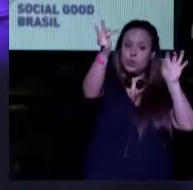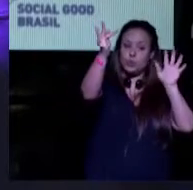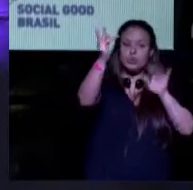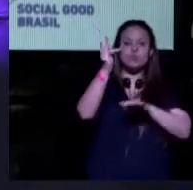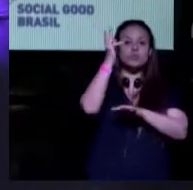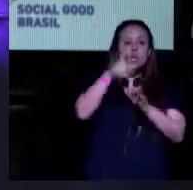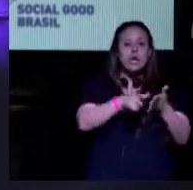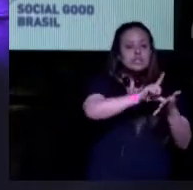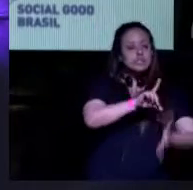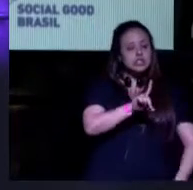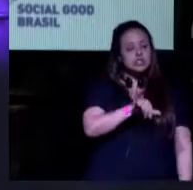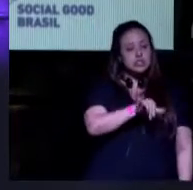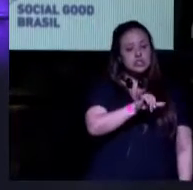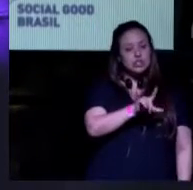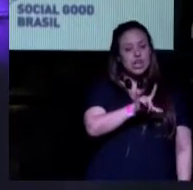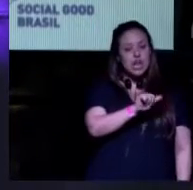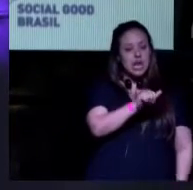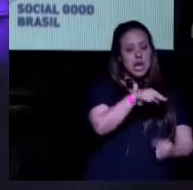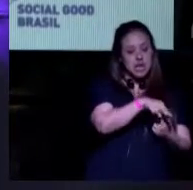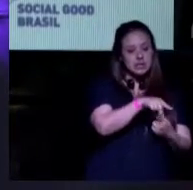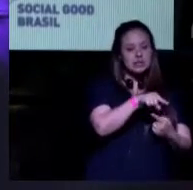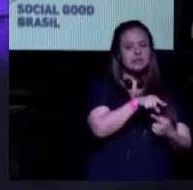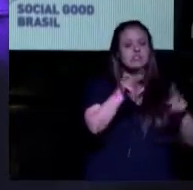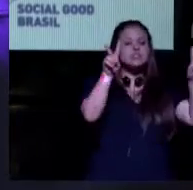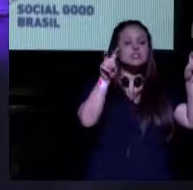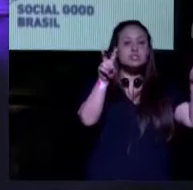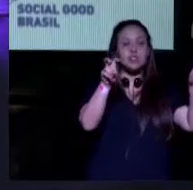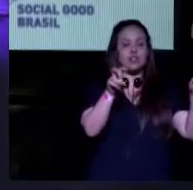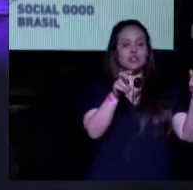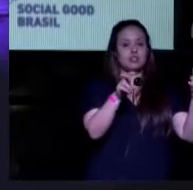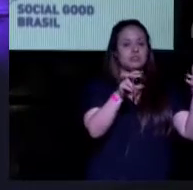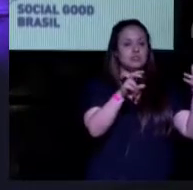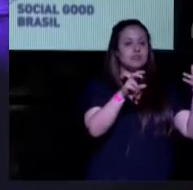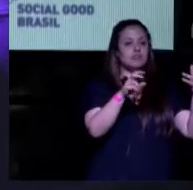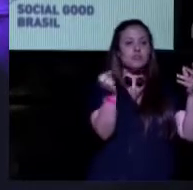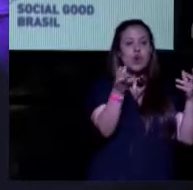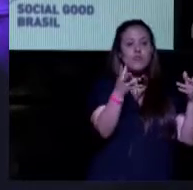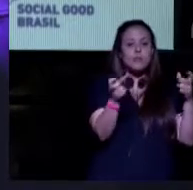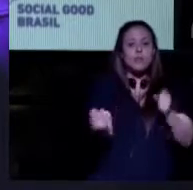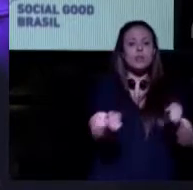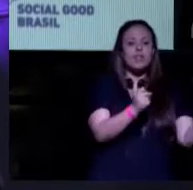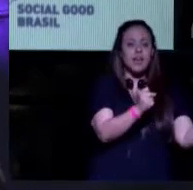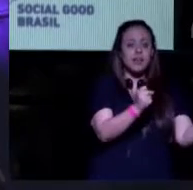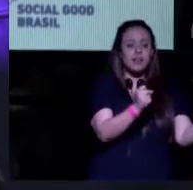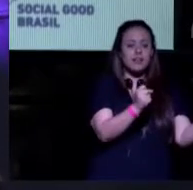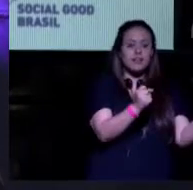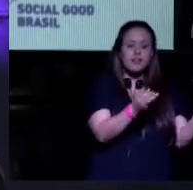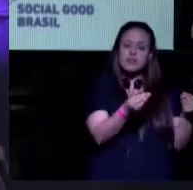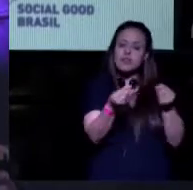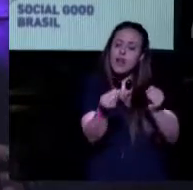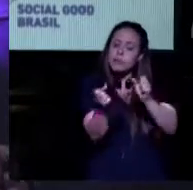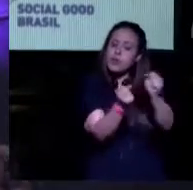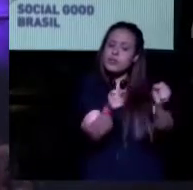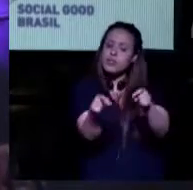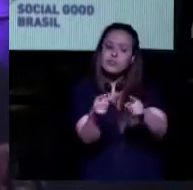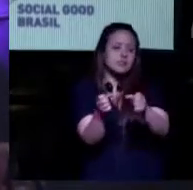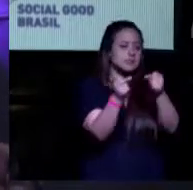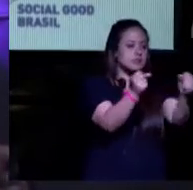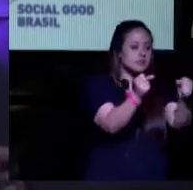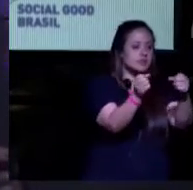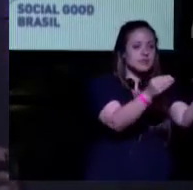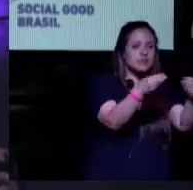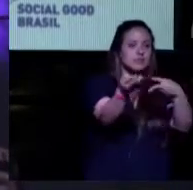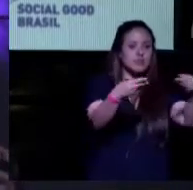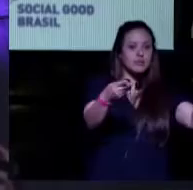lan trouxe sobre novo poder o quanto que isso na verdade está se somando à tecnologia e nos desafiando